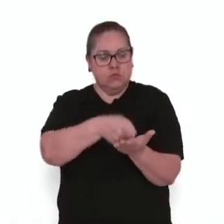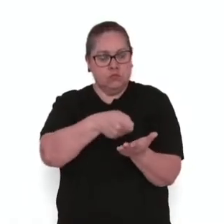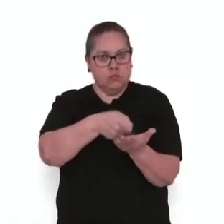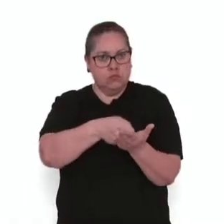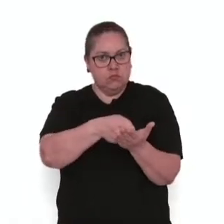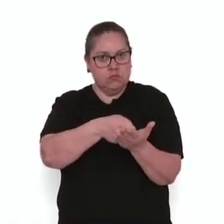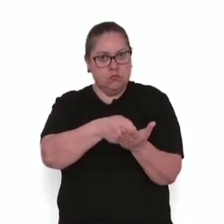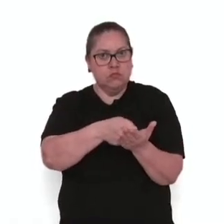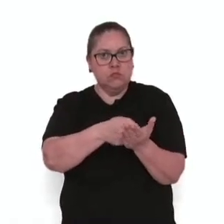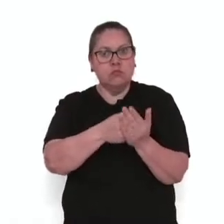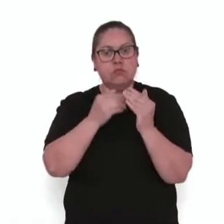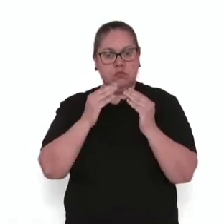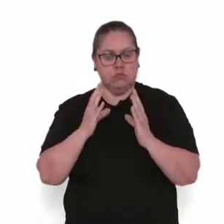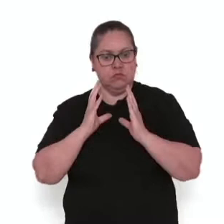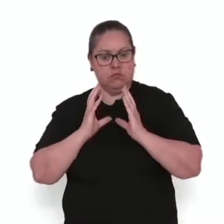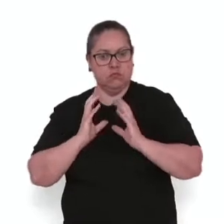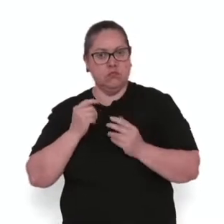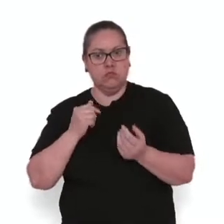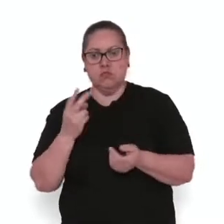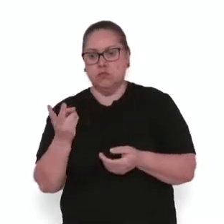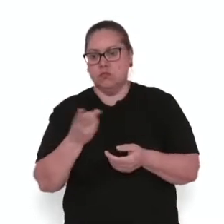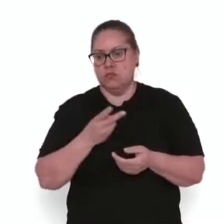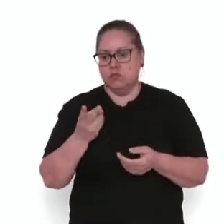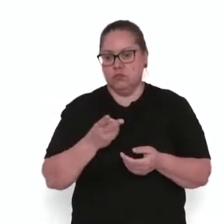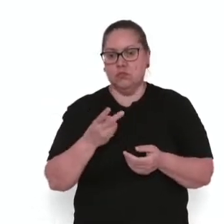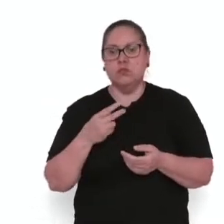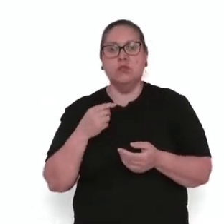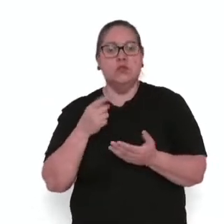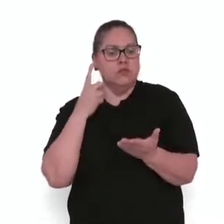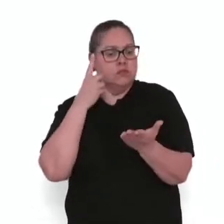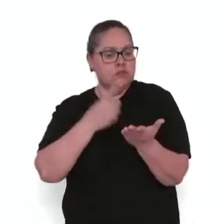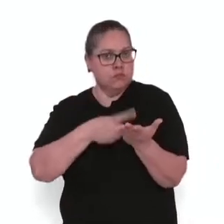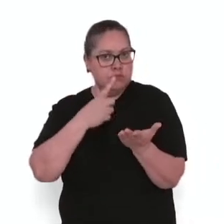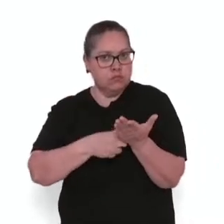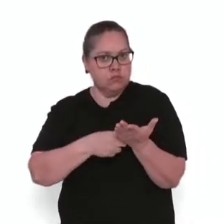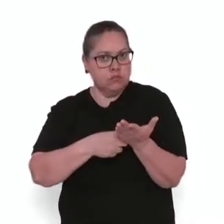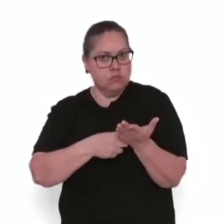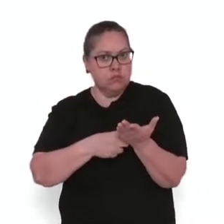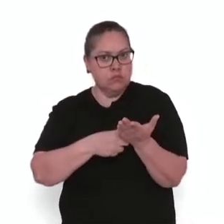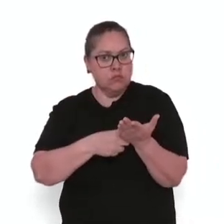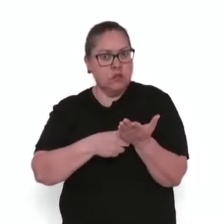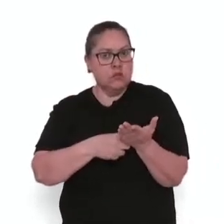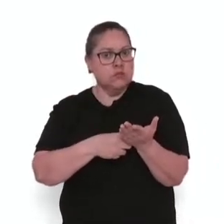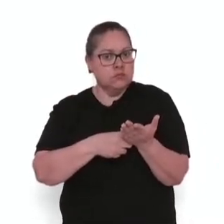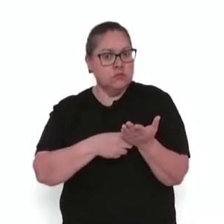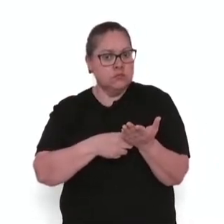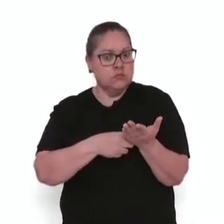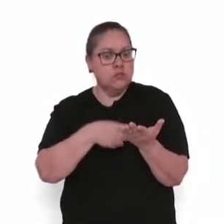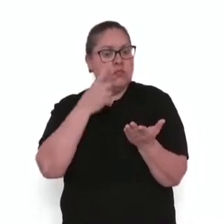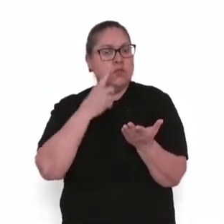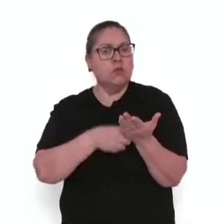assumida por uma ou diversas partes, é comprometimento, é um acordo, um pacto, uma obrigação de